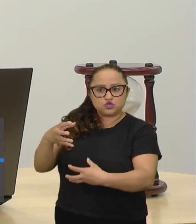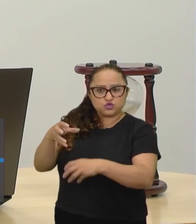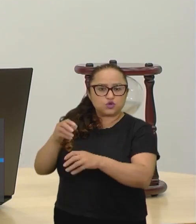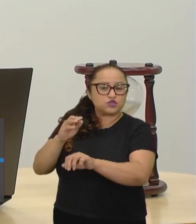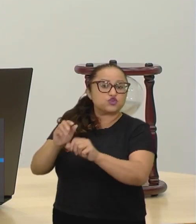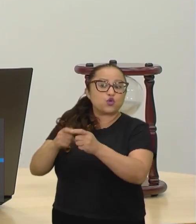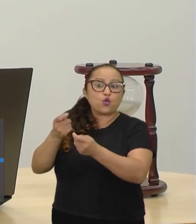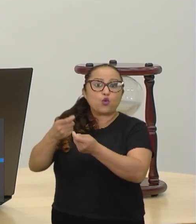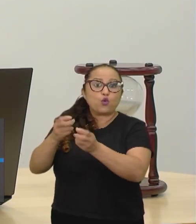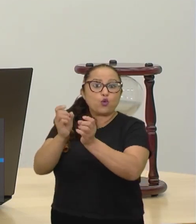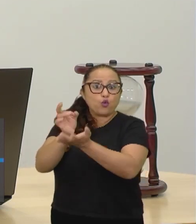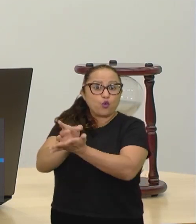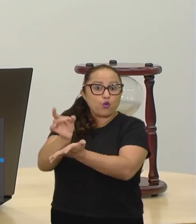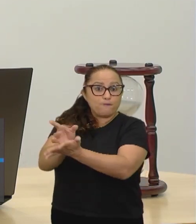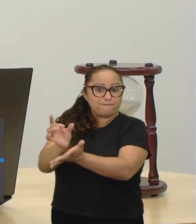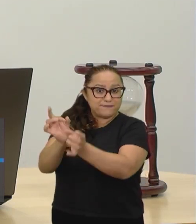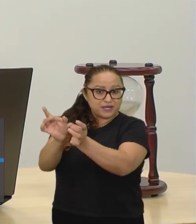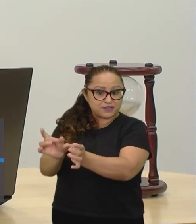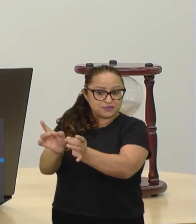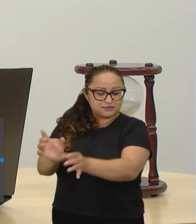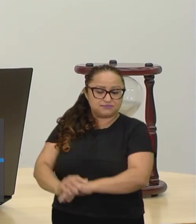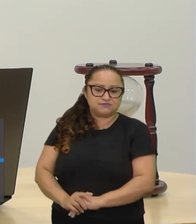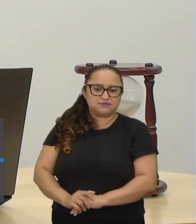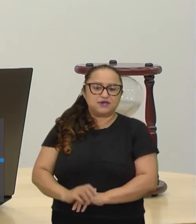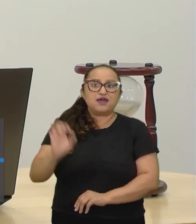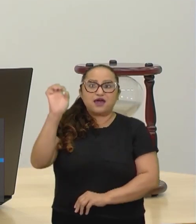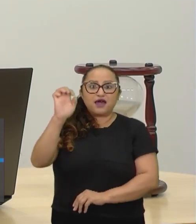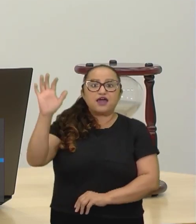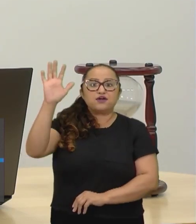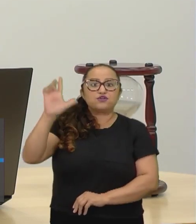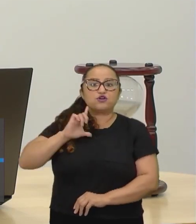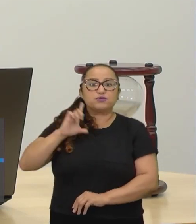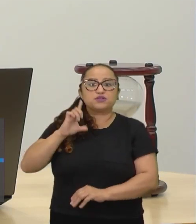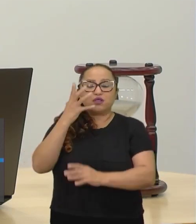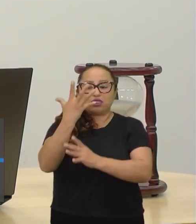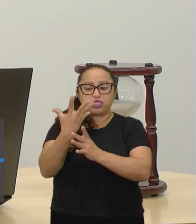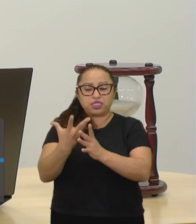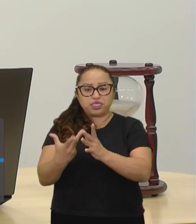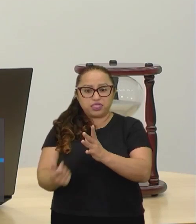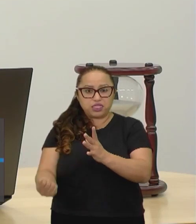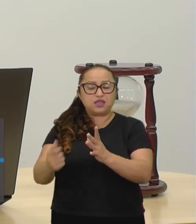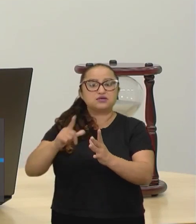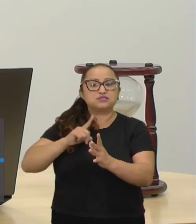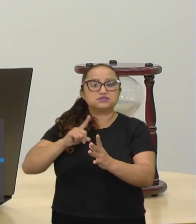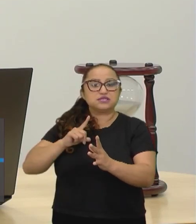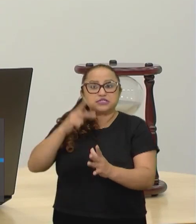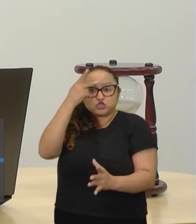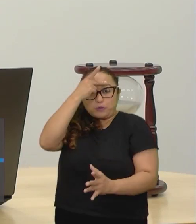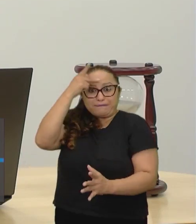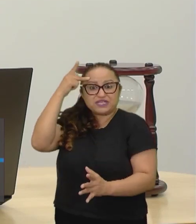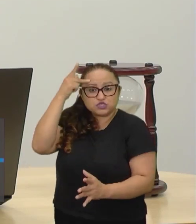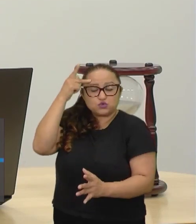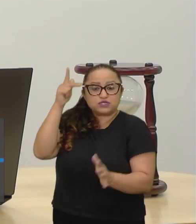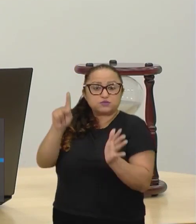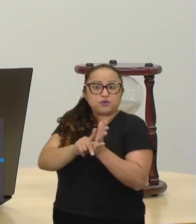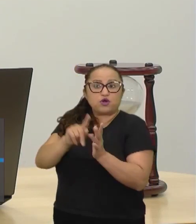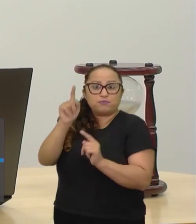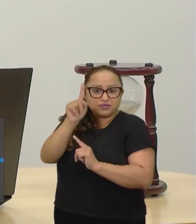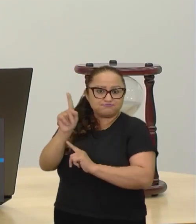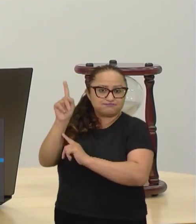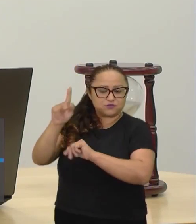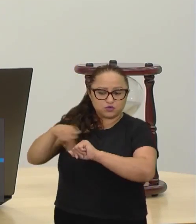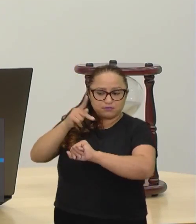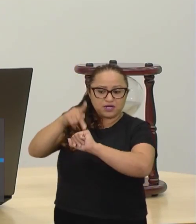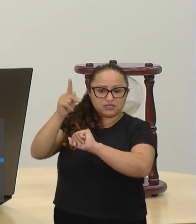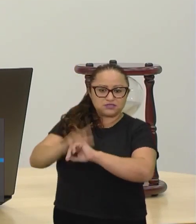aqui. A Europa, ela está fazendo um escoamento populacional. Nós temos aí um excedente de pessoas na Europa. E a Europa